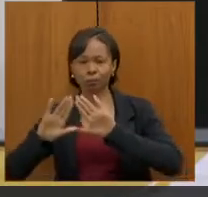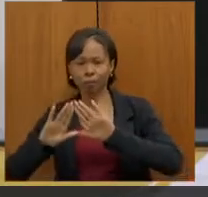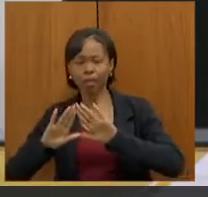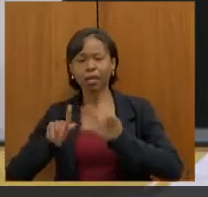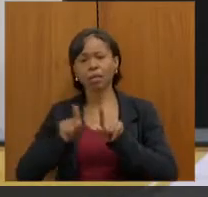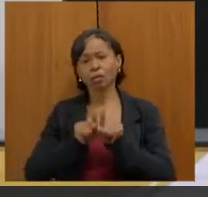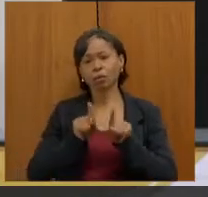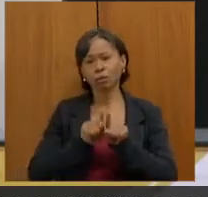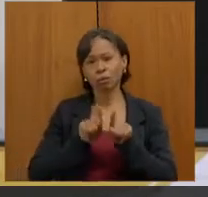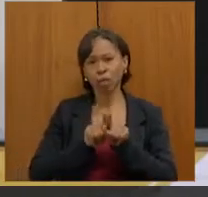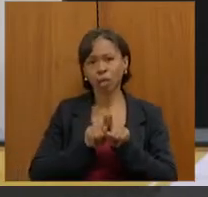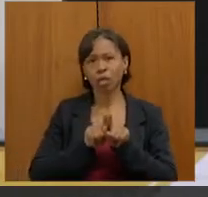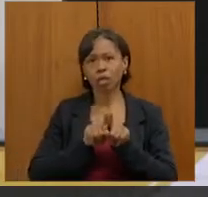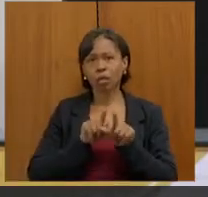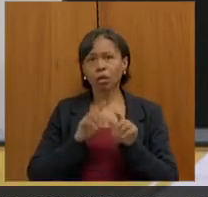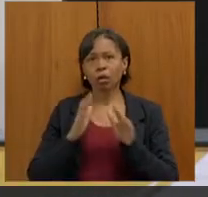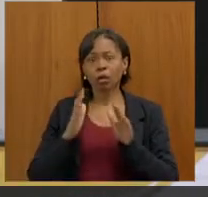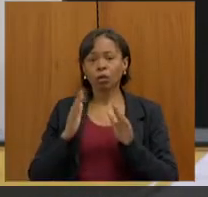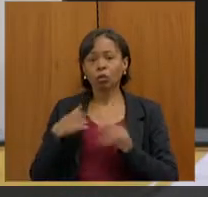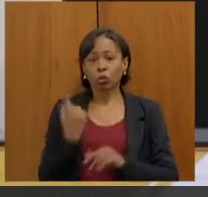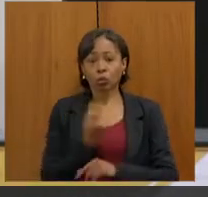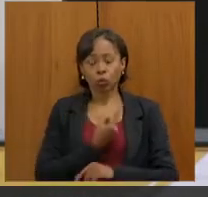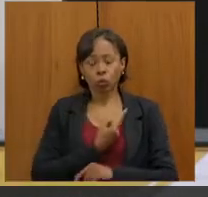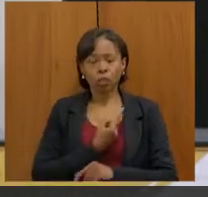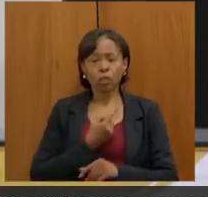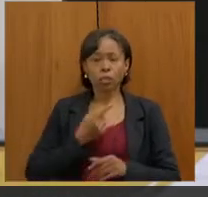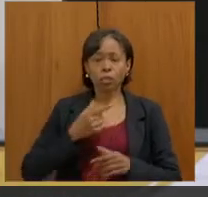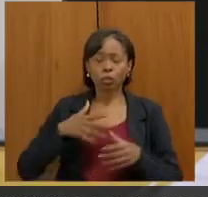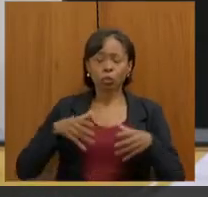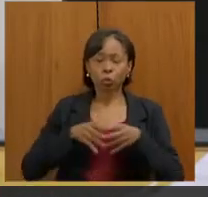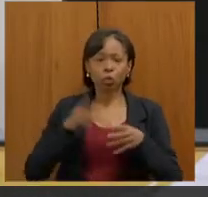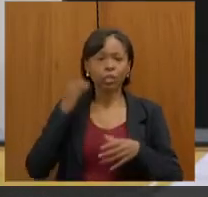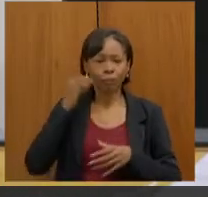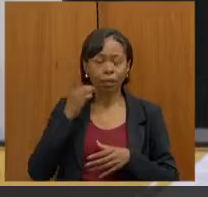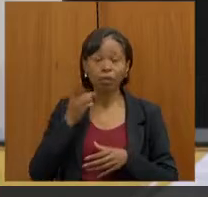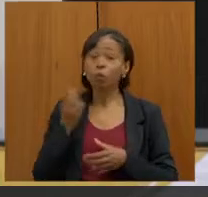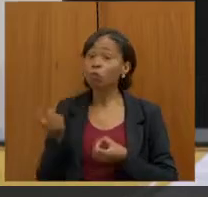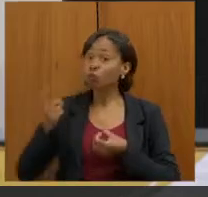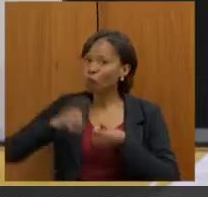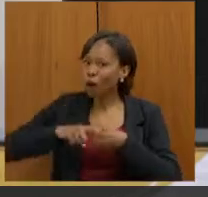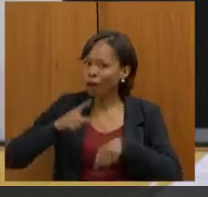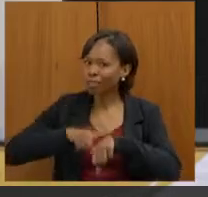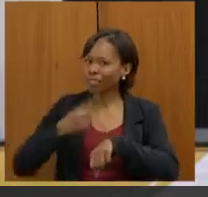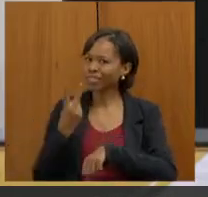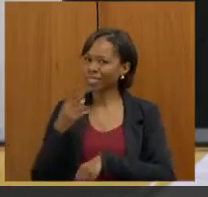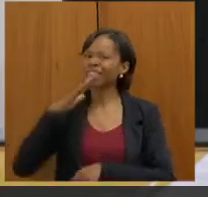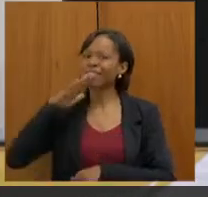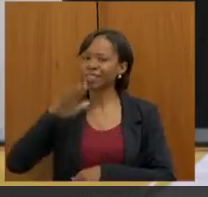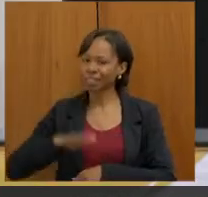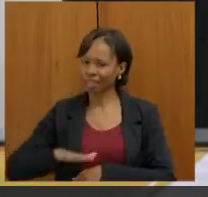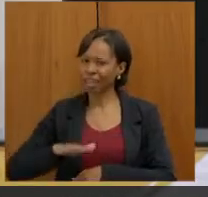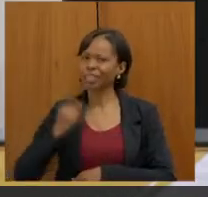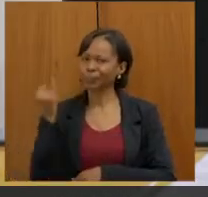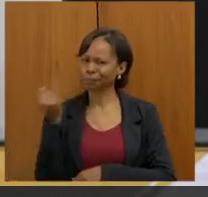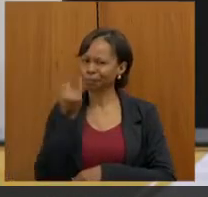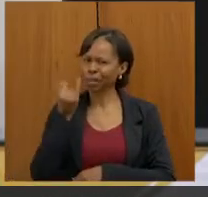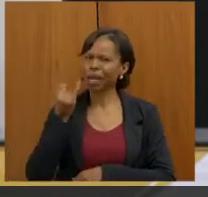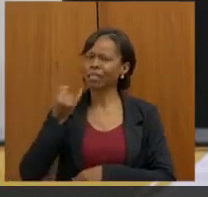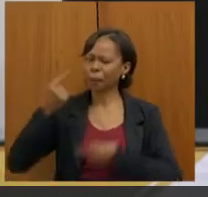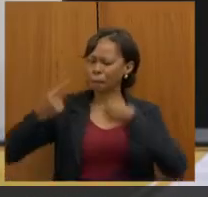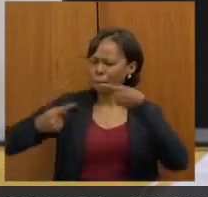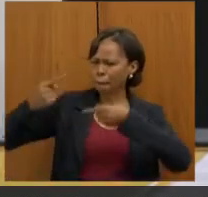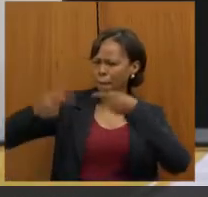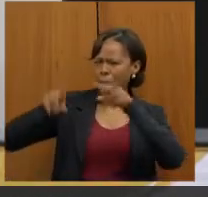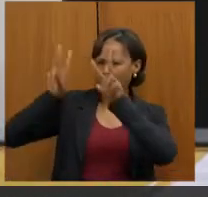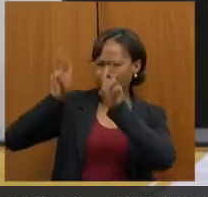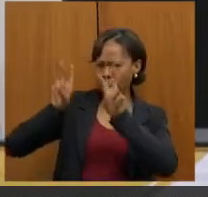sociais do nosso mandato para que possam se reconectar as 14horas temos mais uma tarde importante de debate